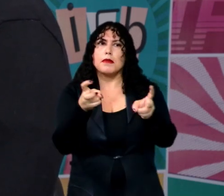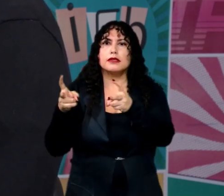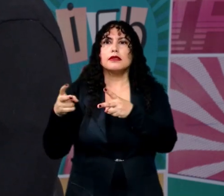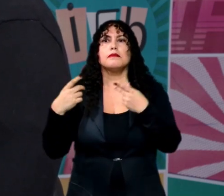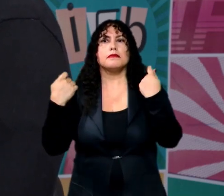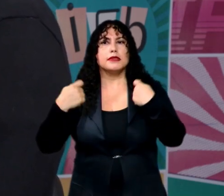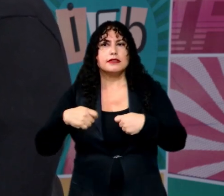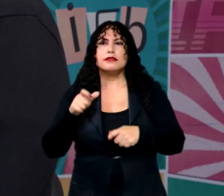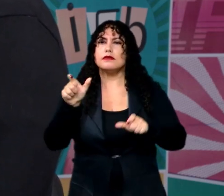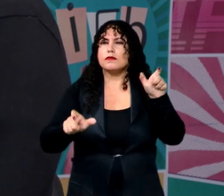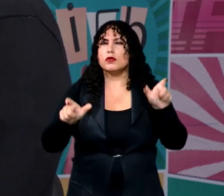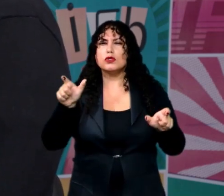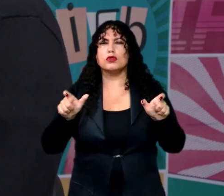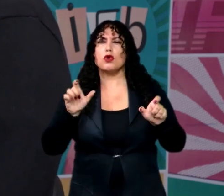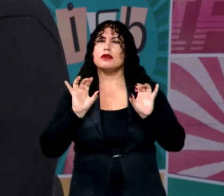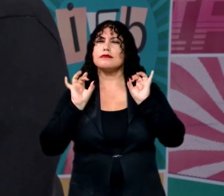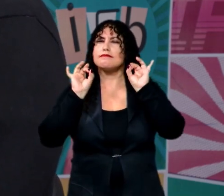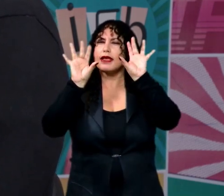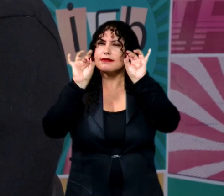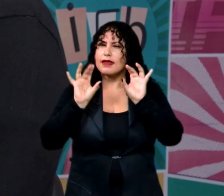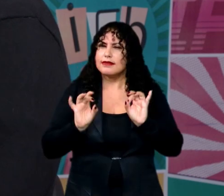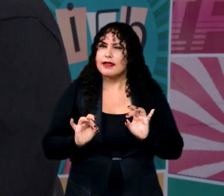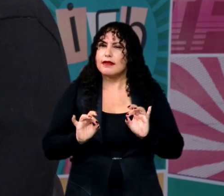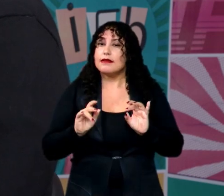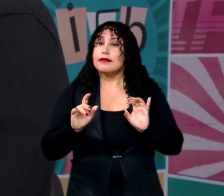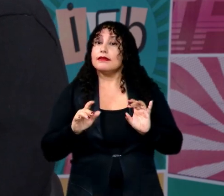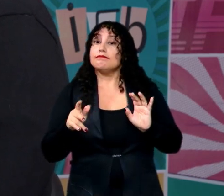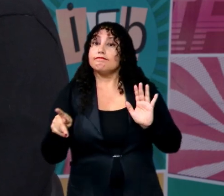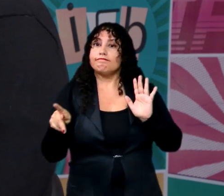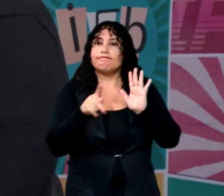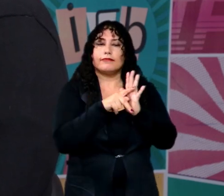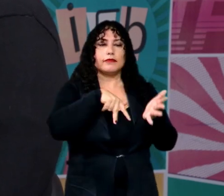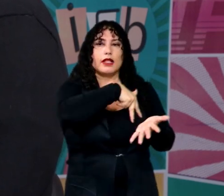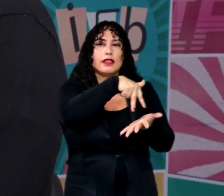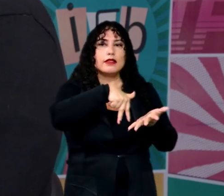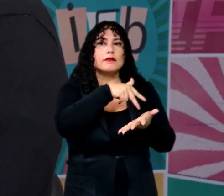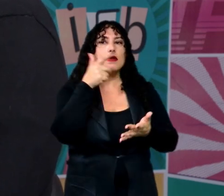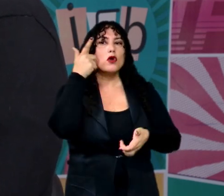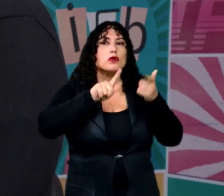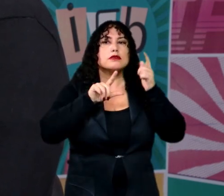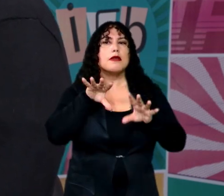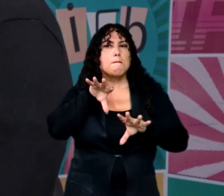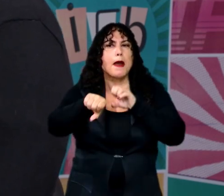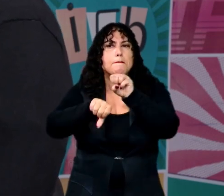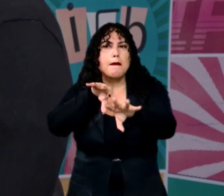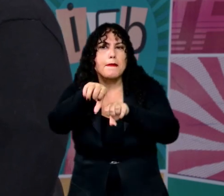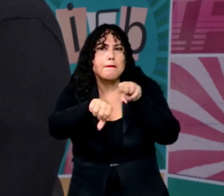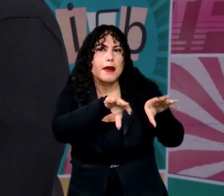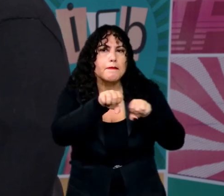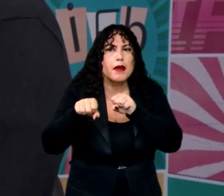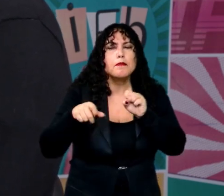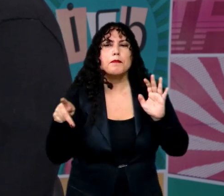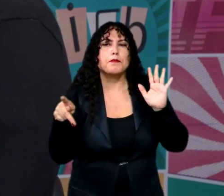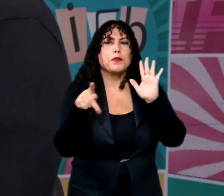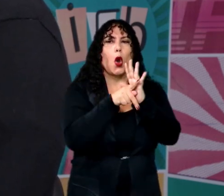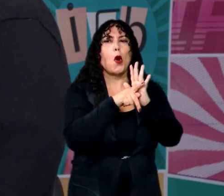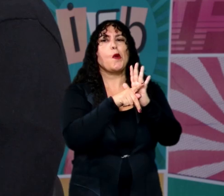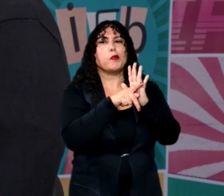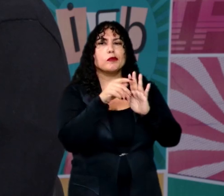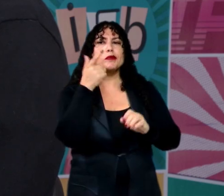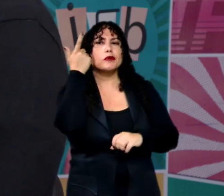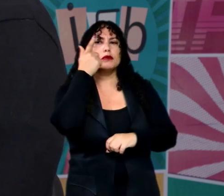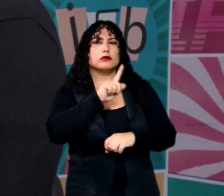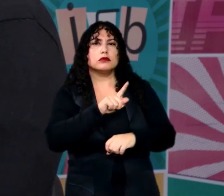precisa de gente especializada, especialmente na dança, para dar conta de captar recursos. Talvez conseguir